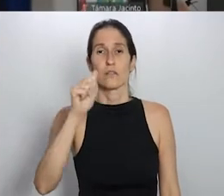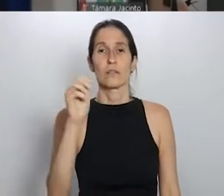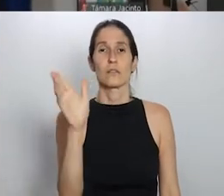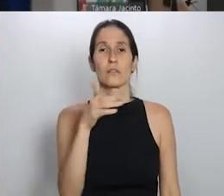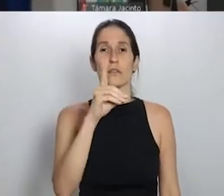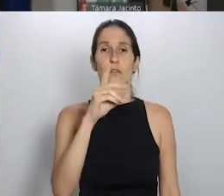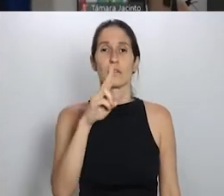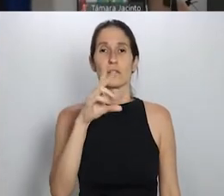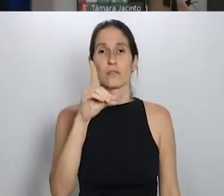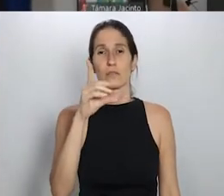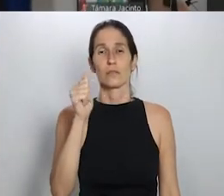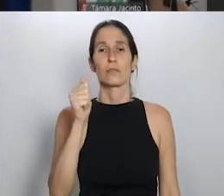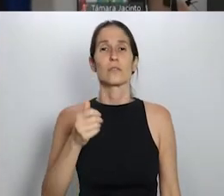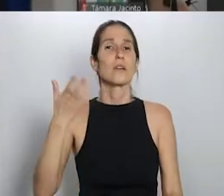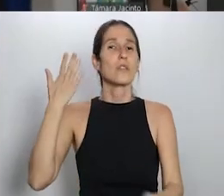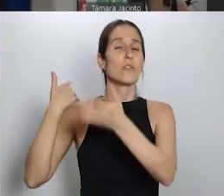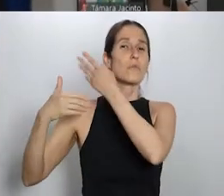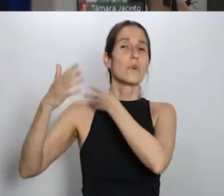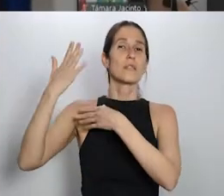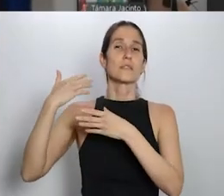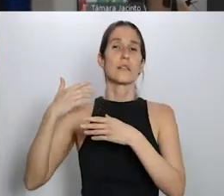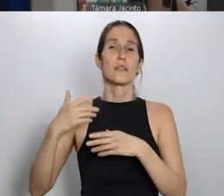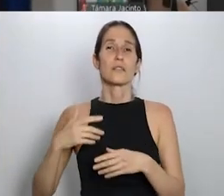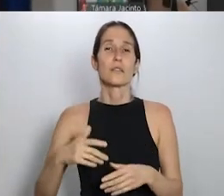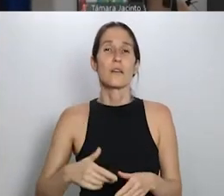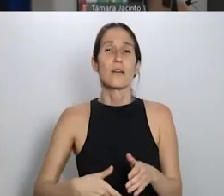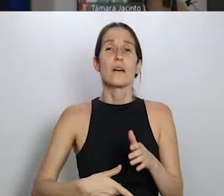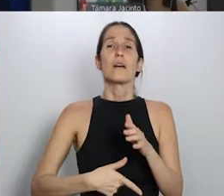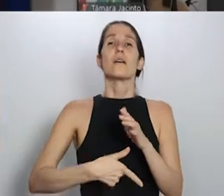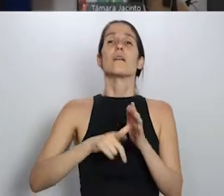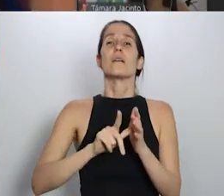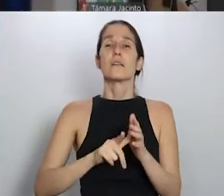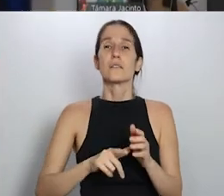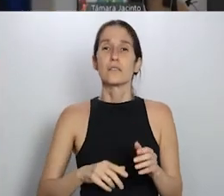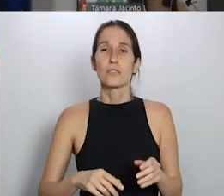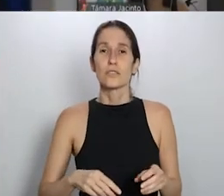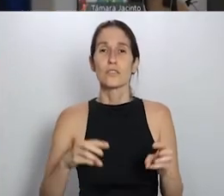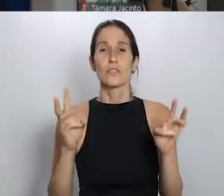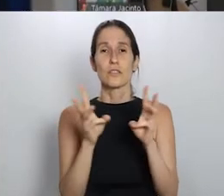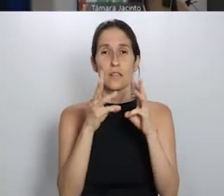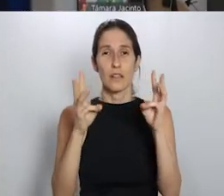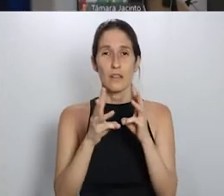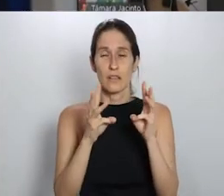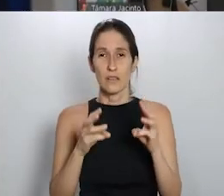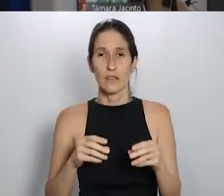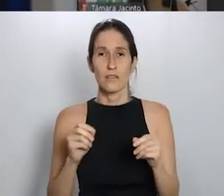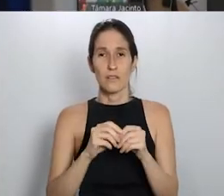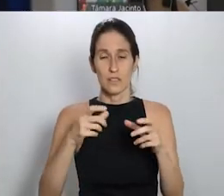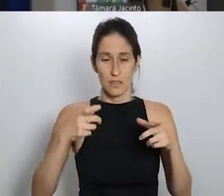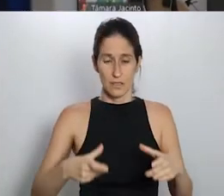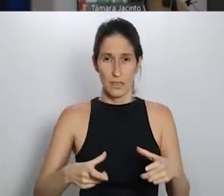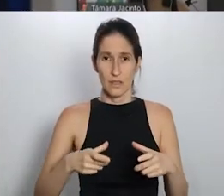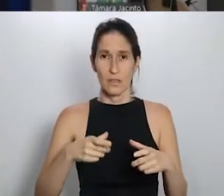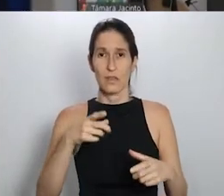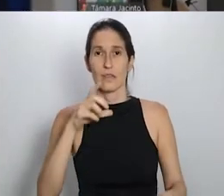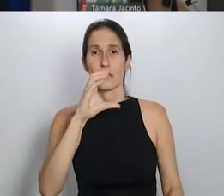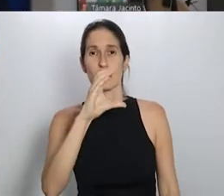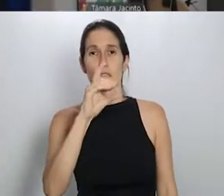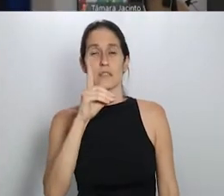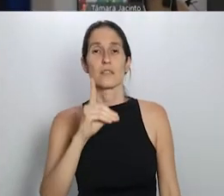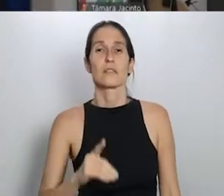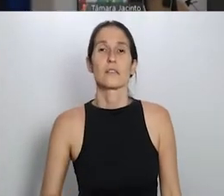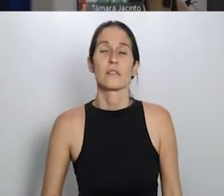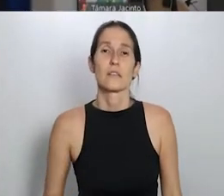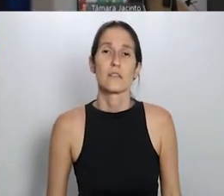era brincada, quando ainda não tinha Lia gravado um disco, quando tem aquele disco da Ciranda Imperial